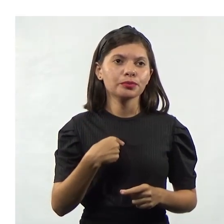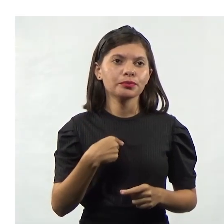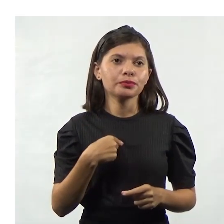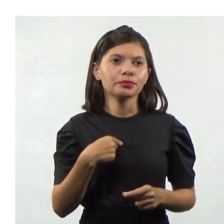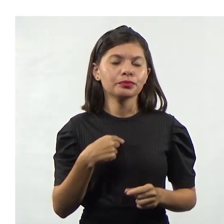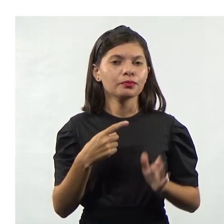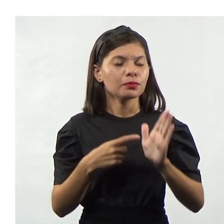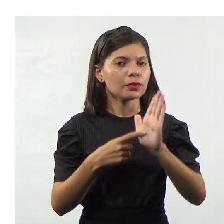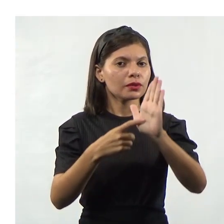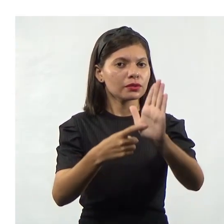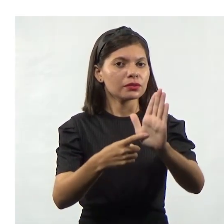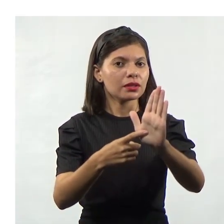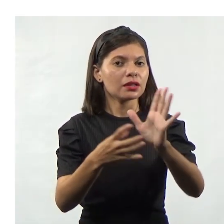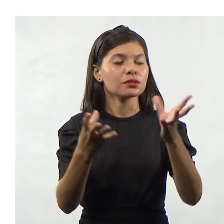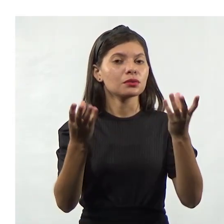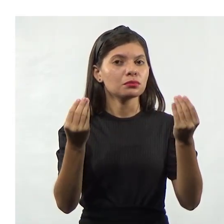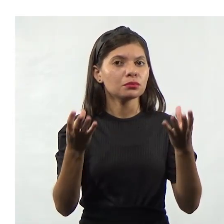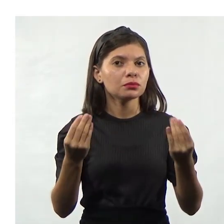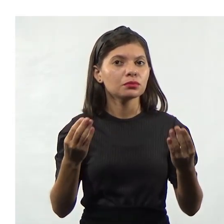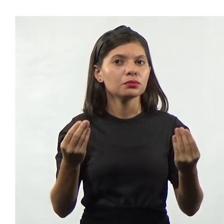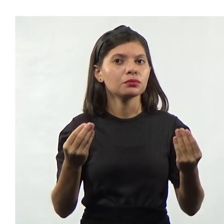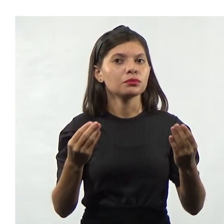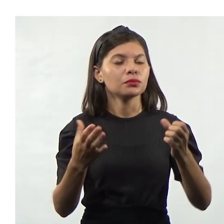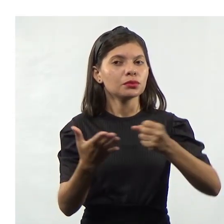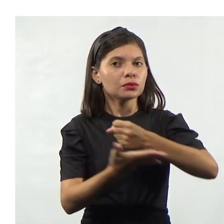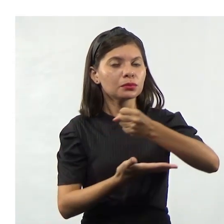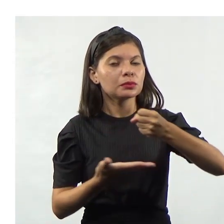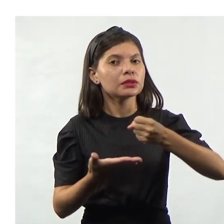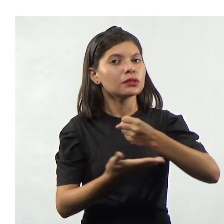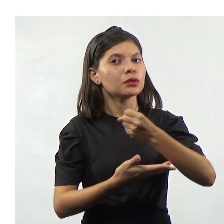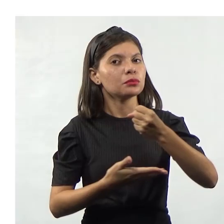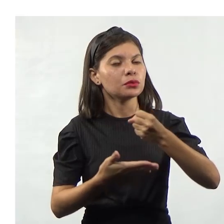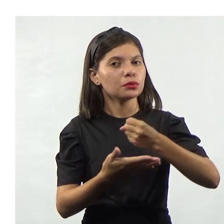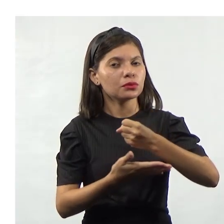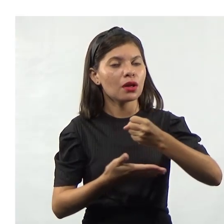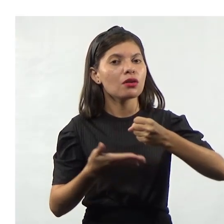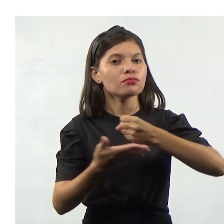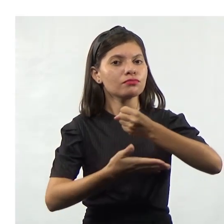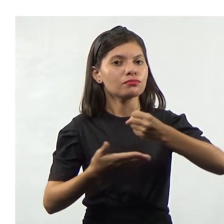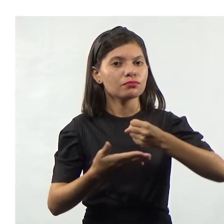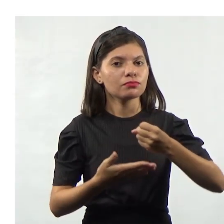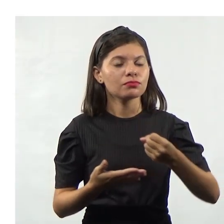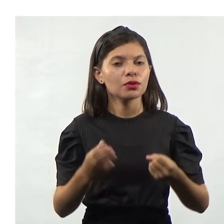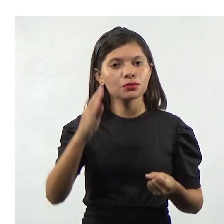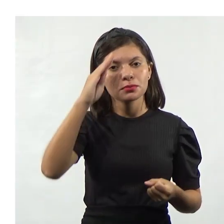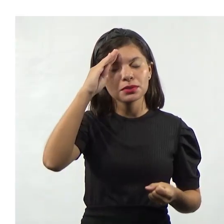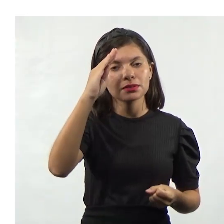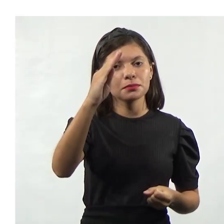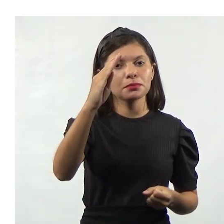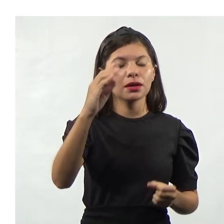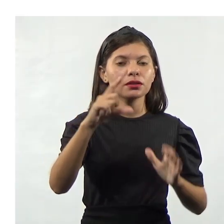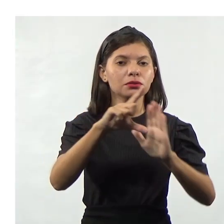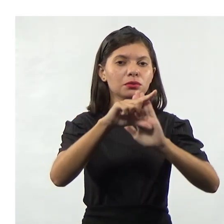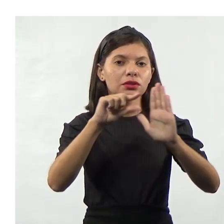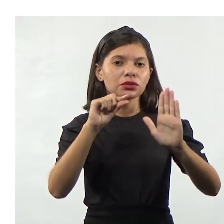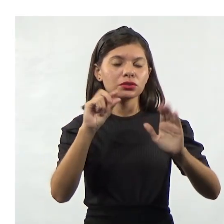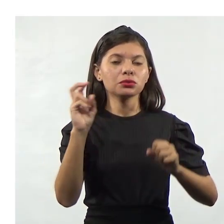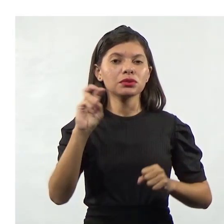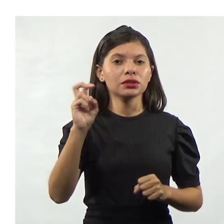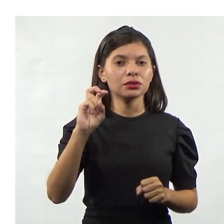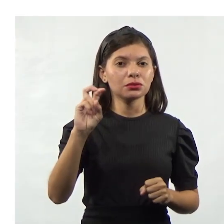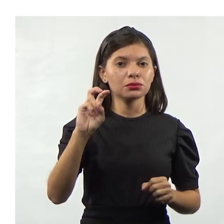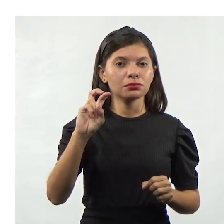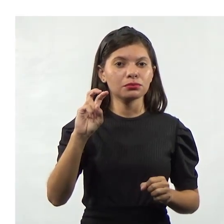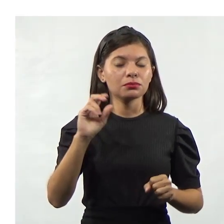eu destaquei, como eu disse para vocês, são muitos princípios, então eu destaquei alguns dos principais do artigo